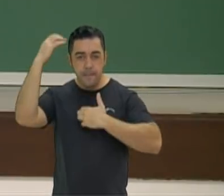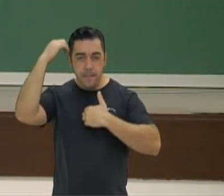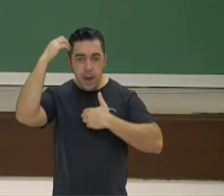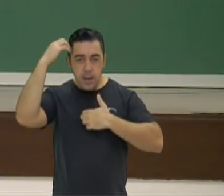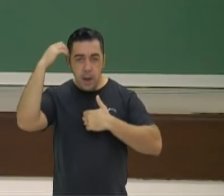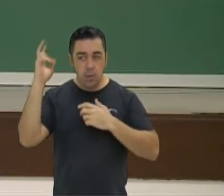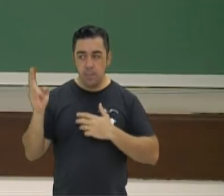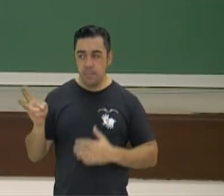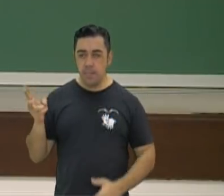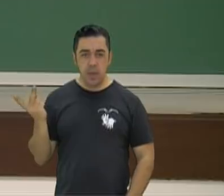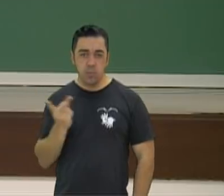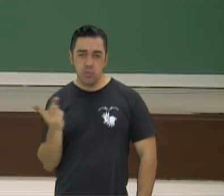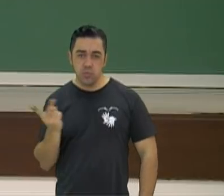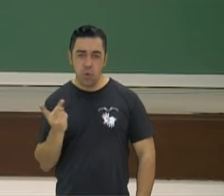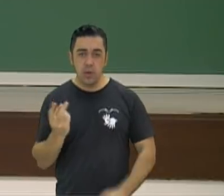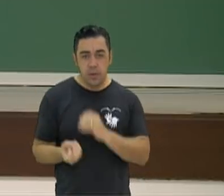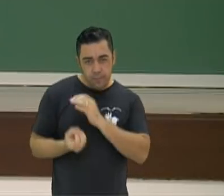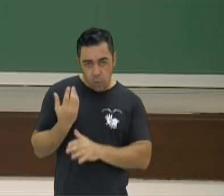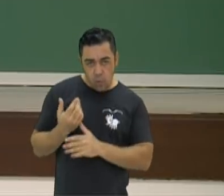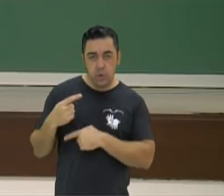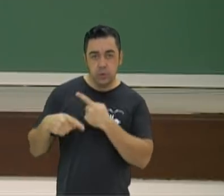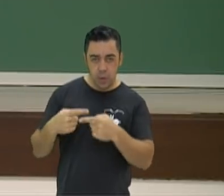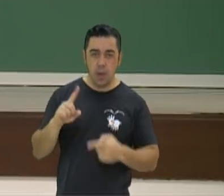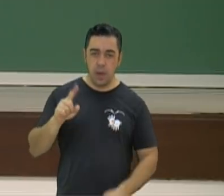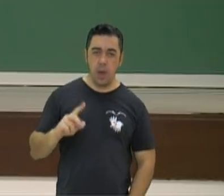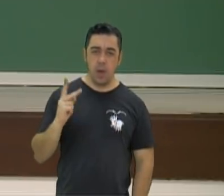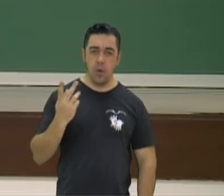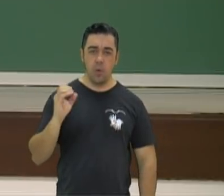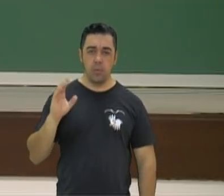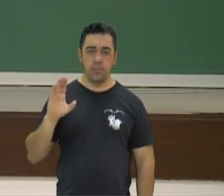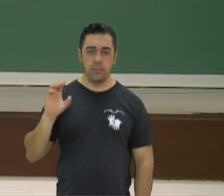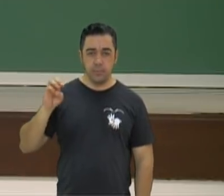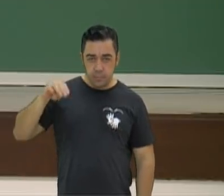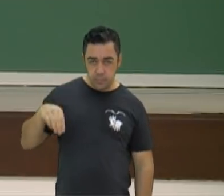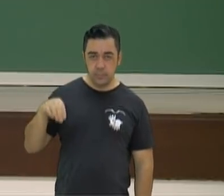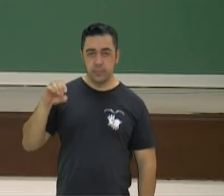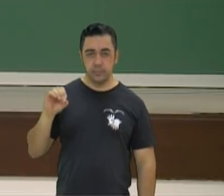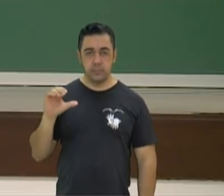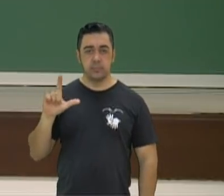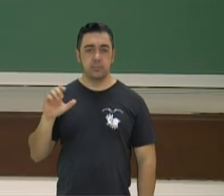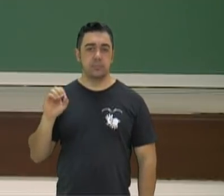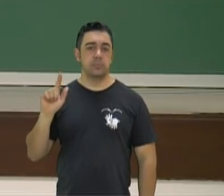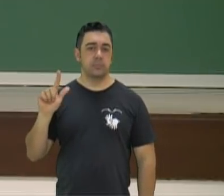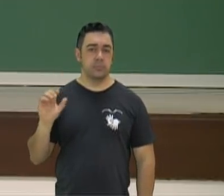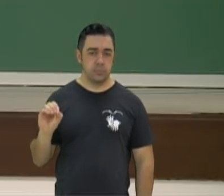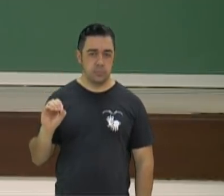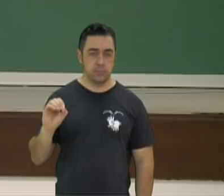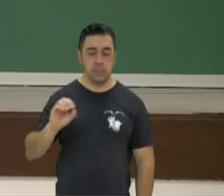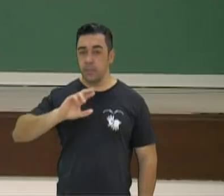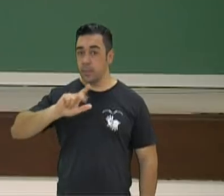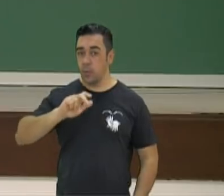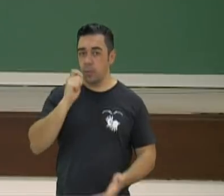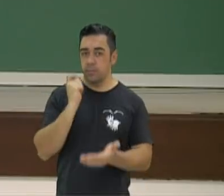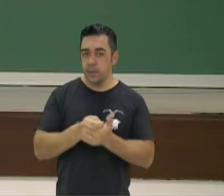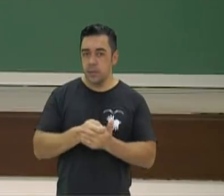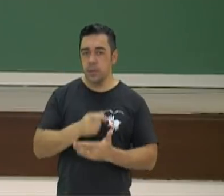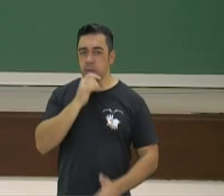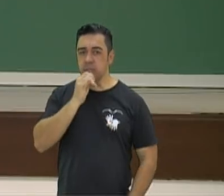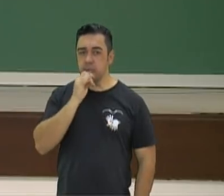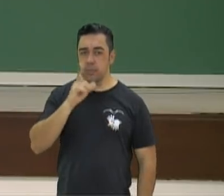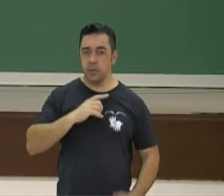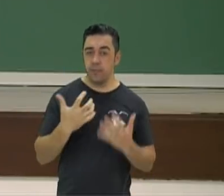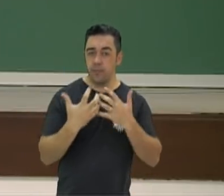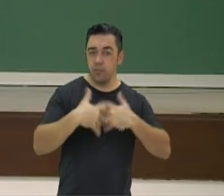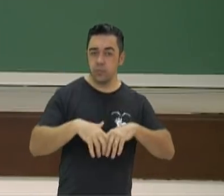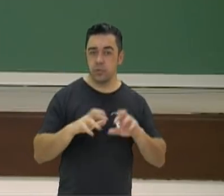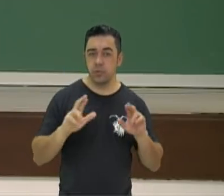tem a mesma origem evolutiva. Então, também é um órgão homólogo. Tá? Então, o órgão homólogo, ele não necessita, não é uma obrigação, ele tem uma função